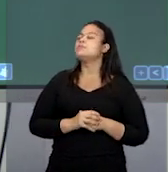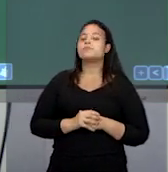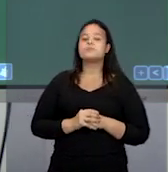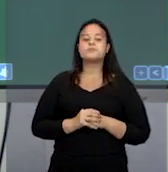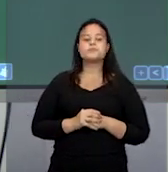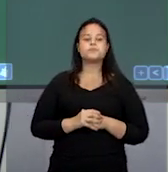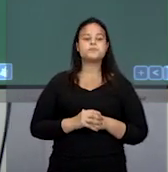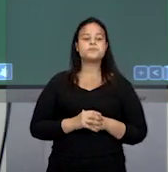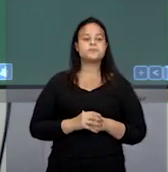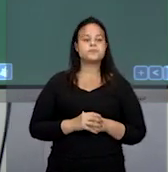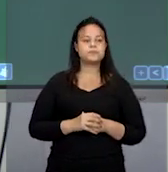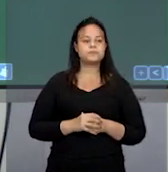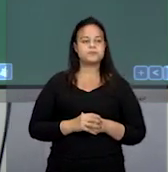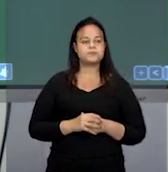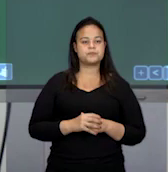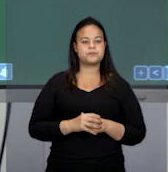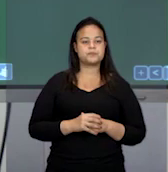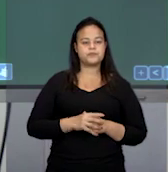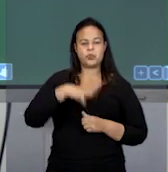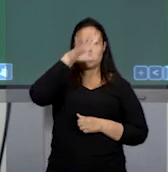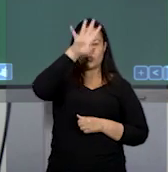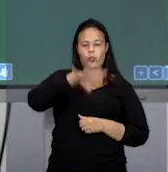Esse daqui vai ser maior.